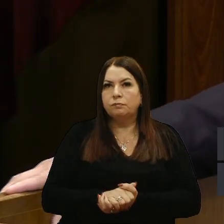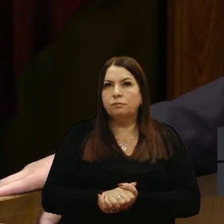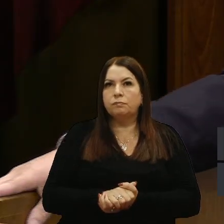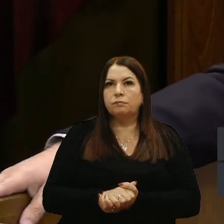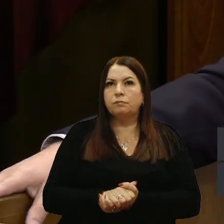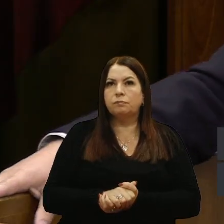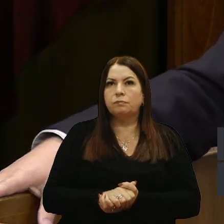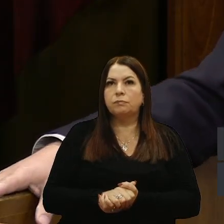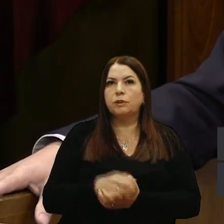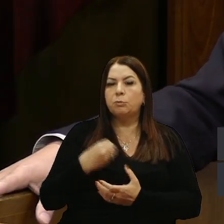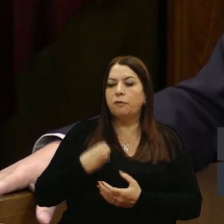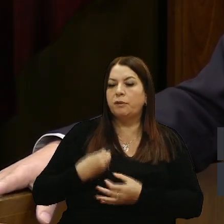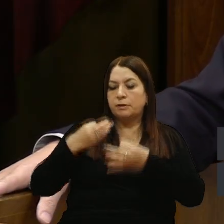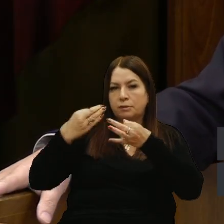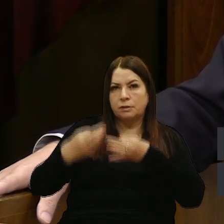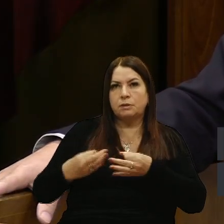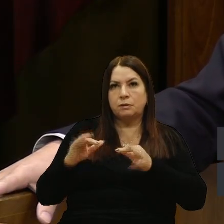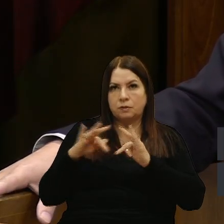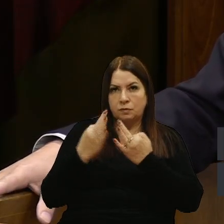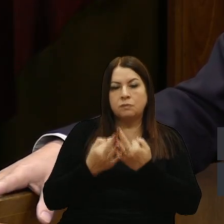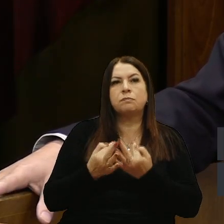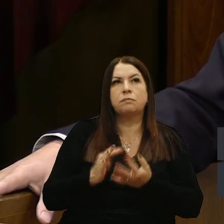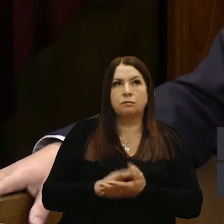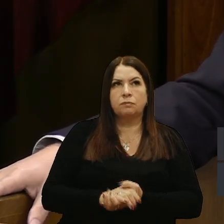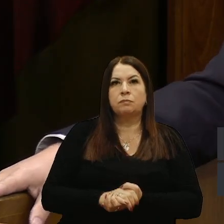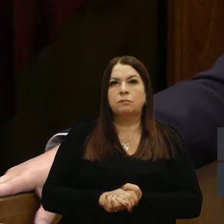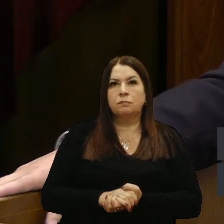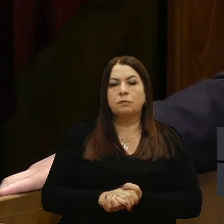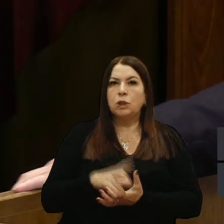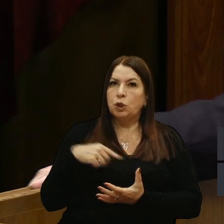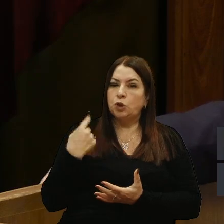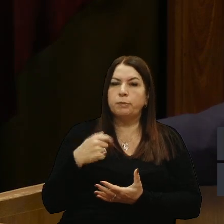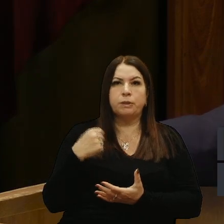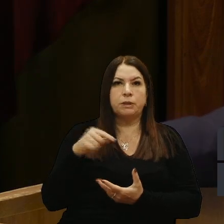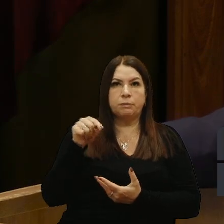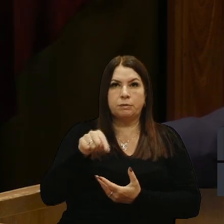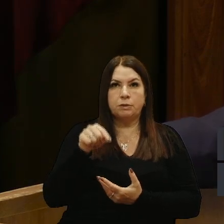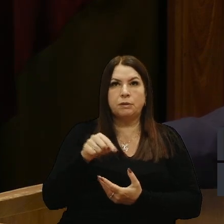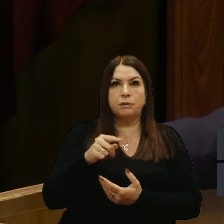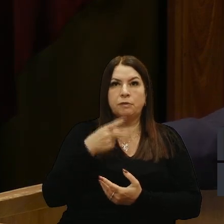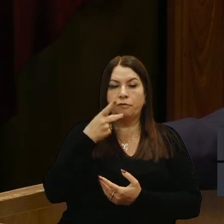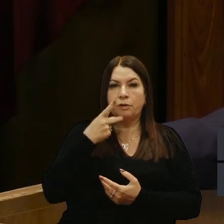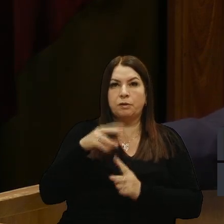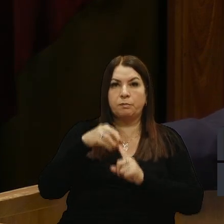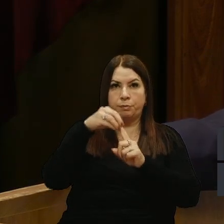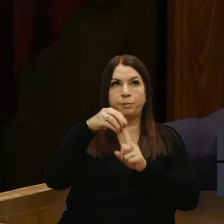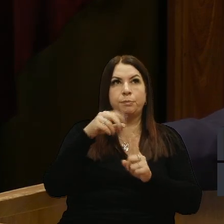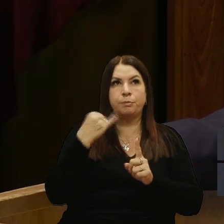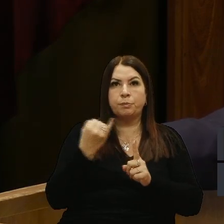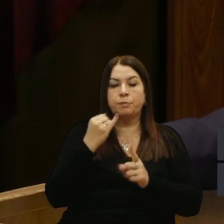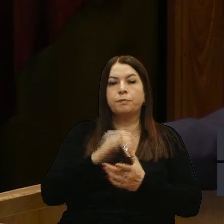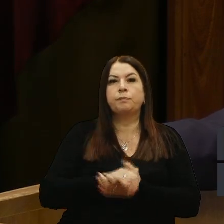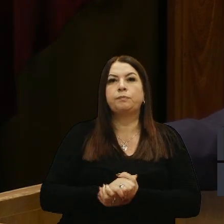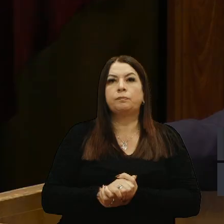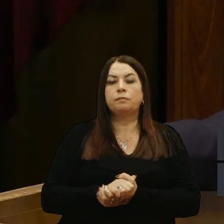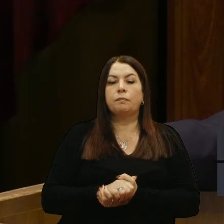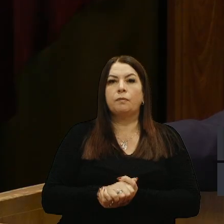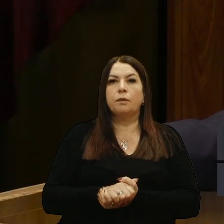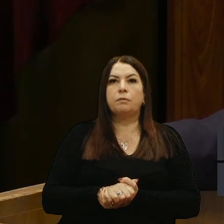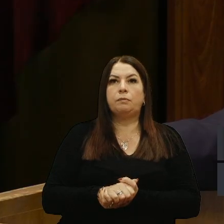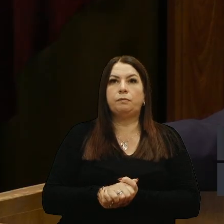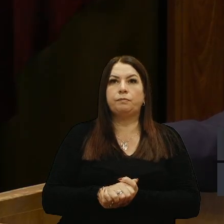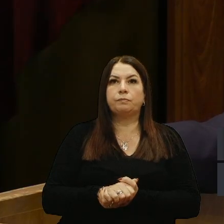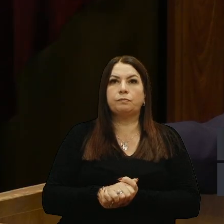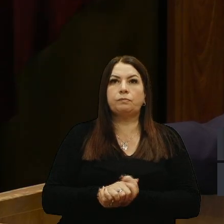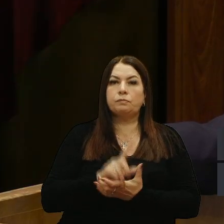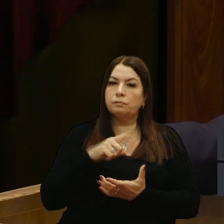dando dignidade a essas famílias. E nós precisamos aqui ressaltar e dizer que